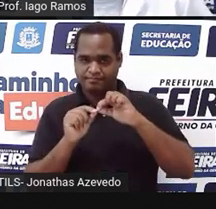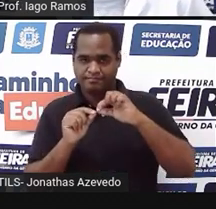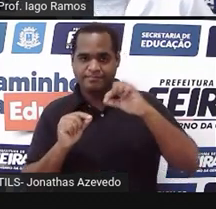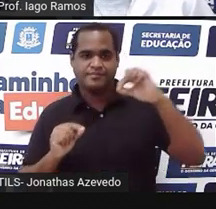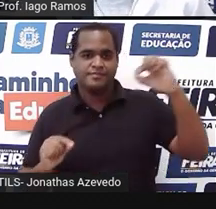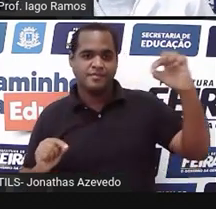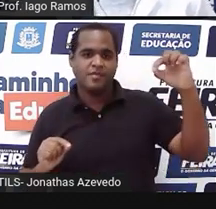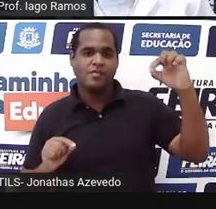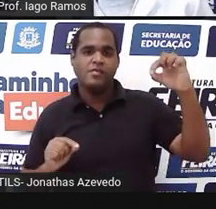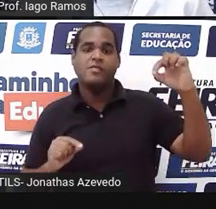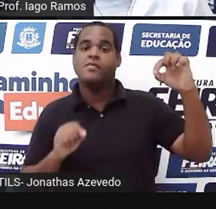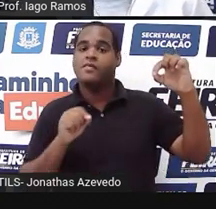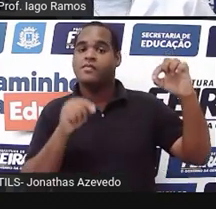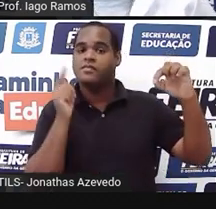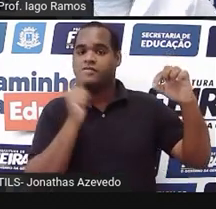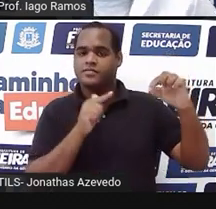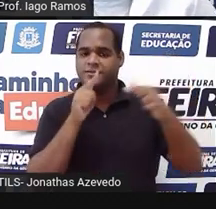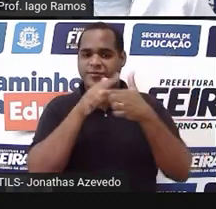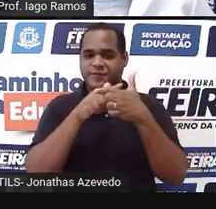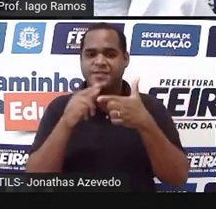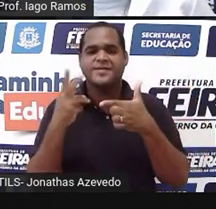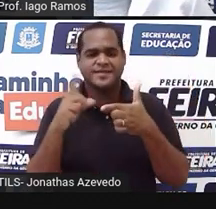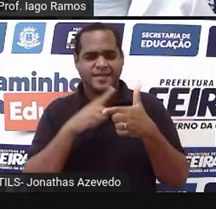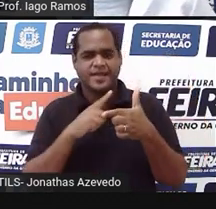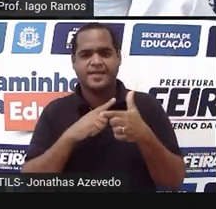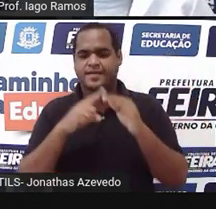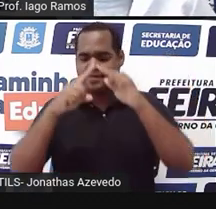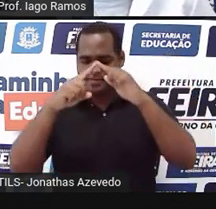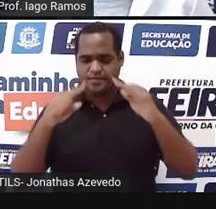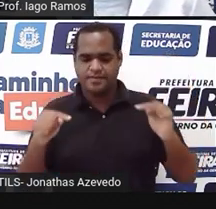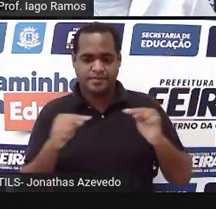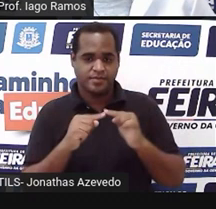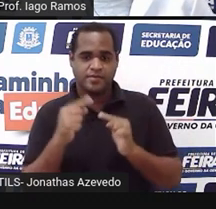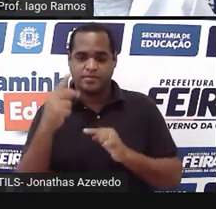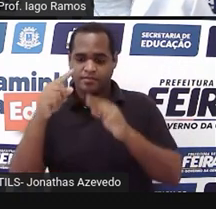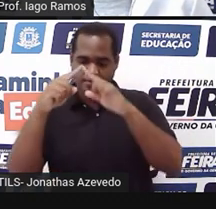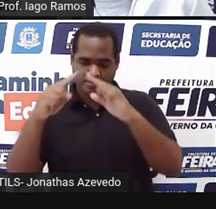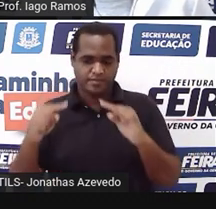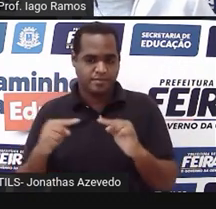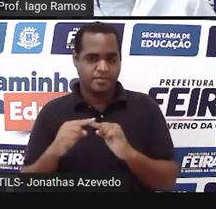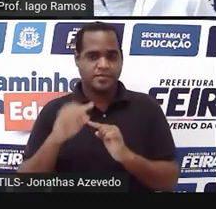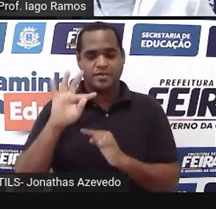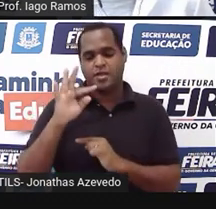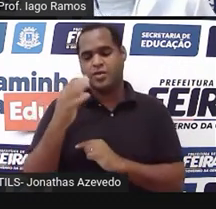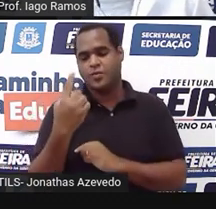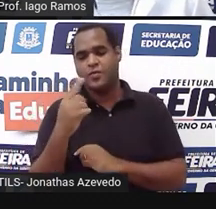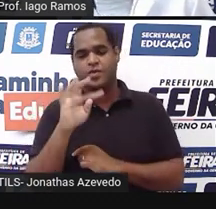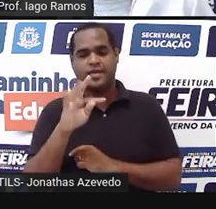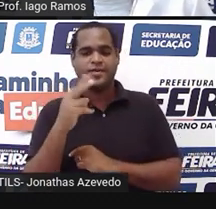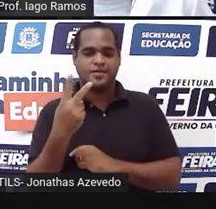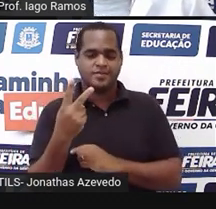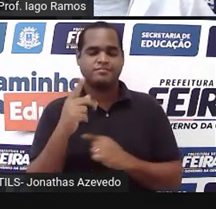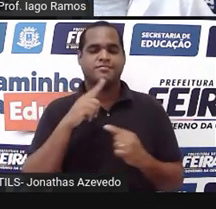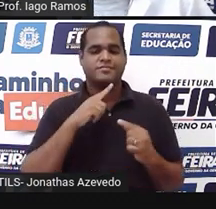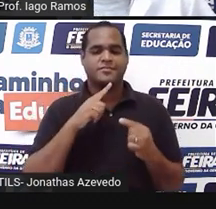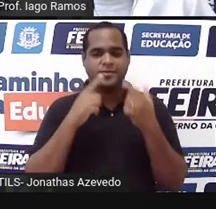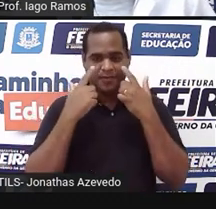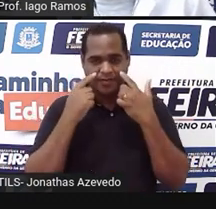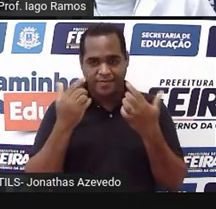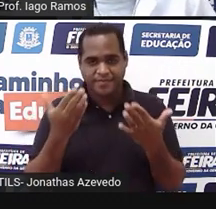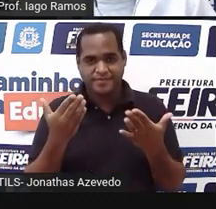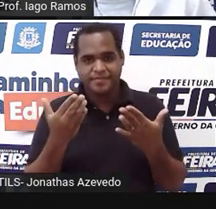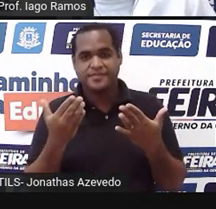lhe para dividir ele nos dois triângulos o triângulo tem um e o triângulo T2 olha só